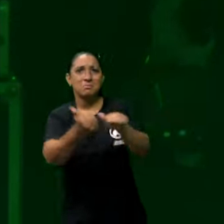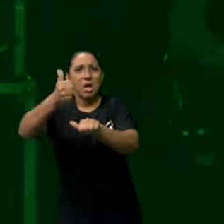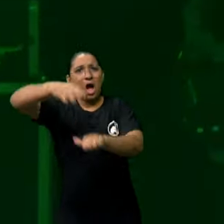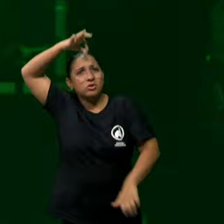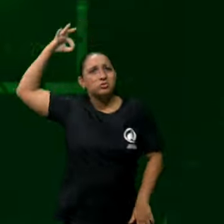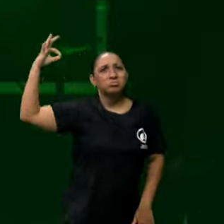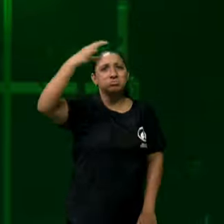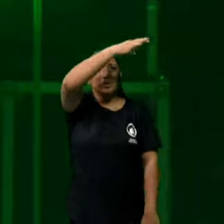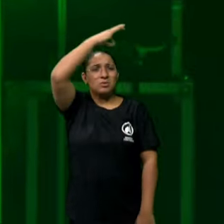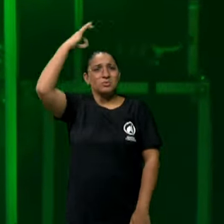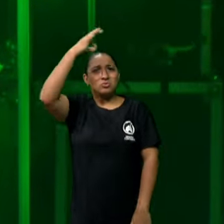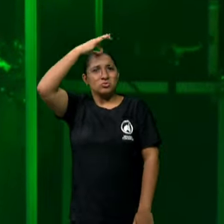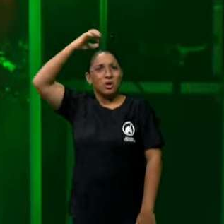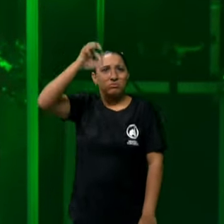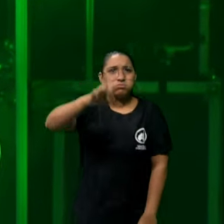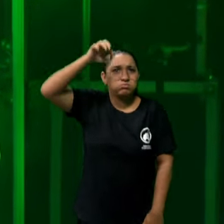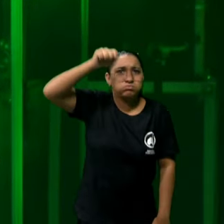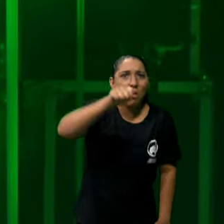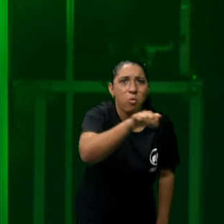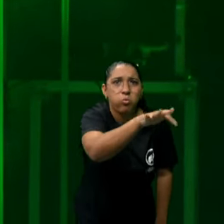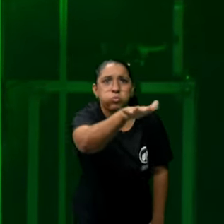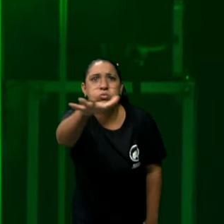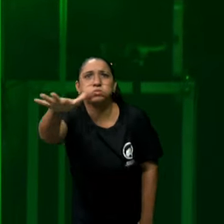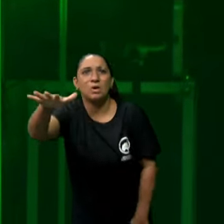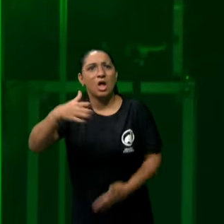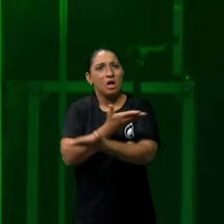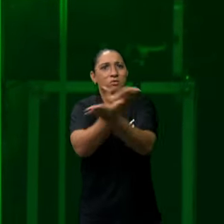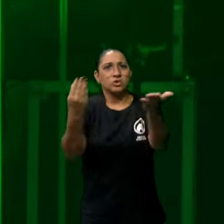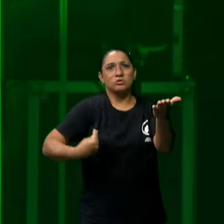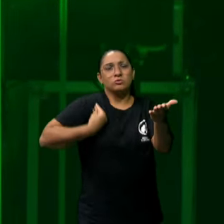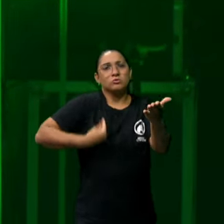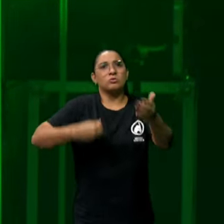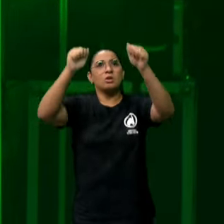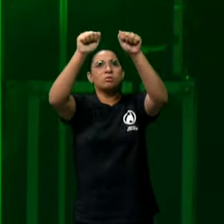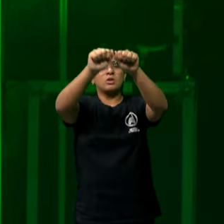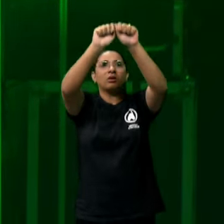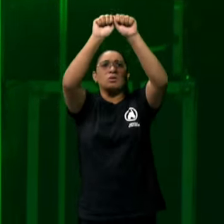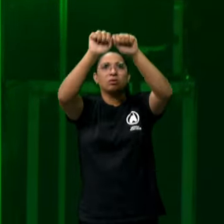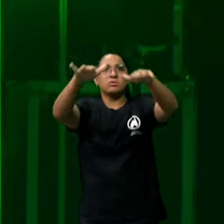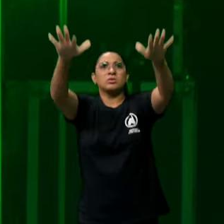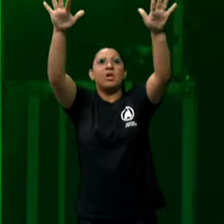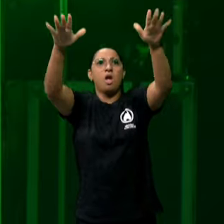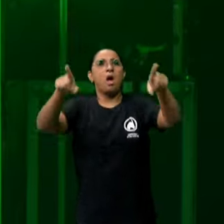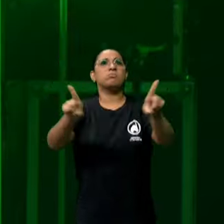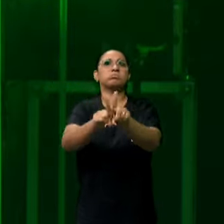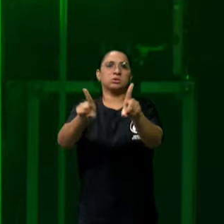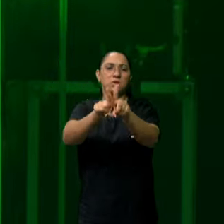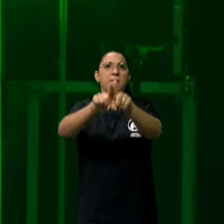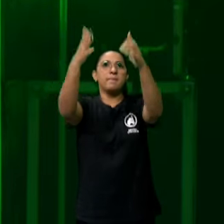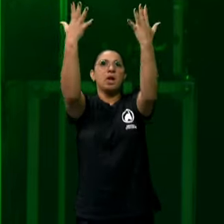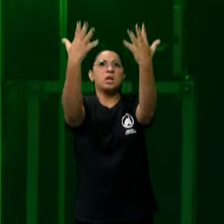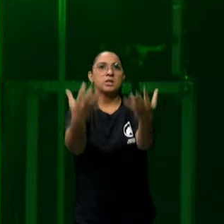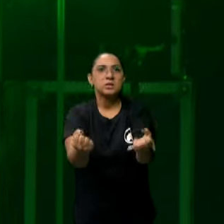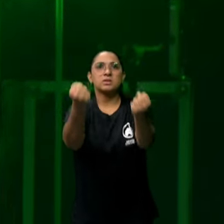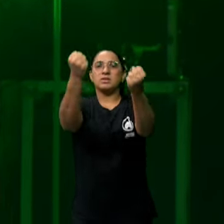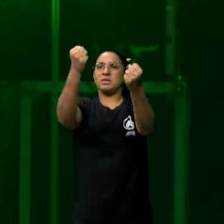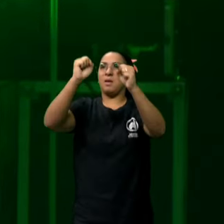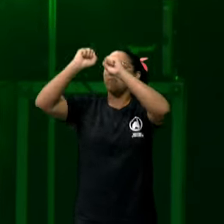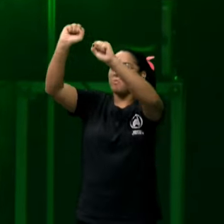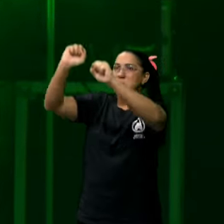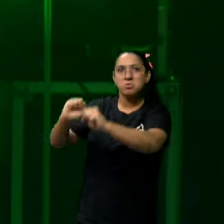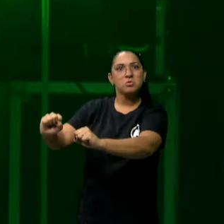o batismo do Espírito de oração lá em cima lá em cima do poder até